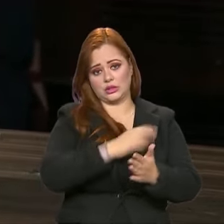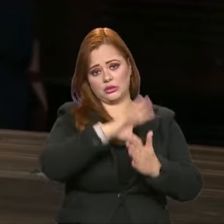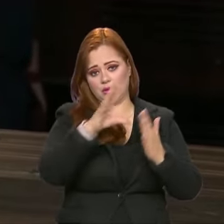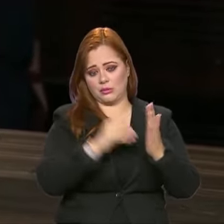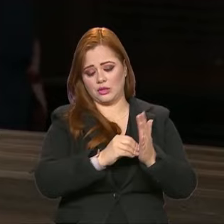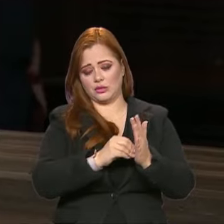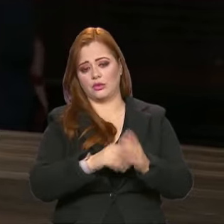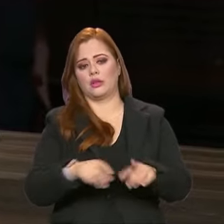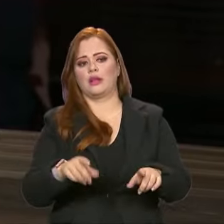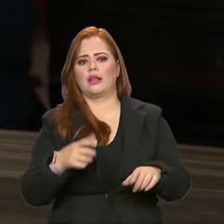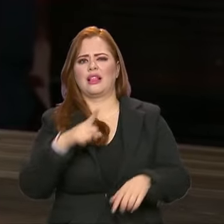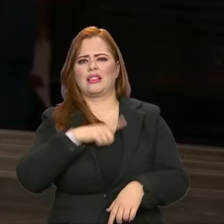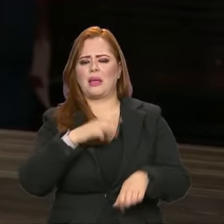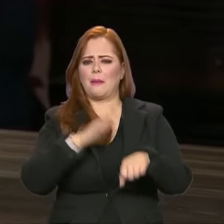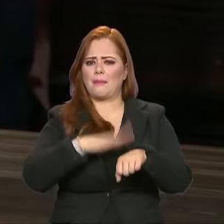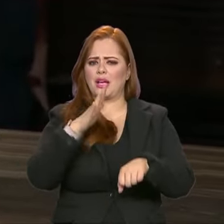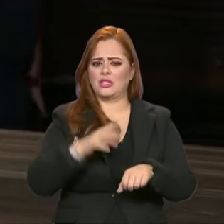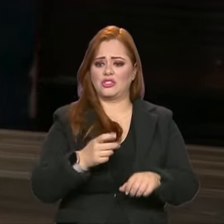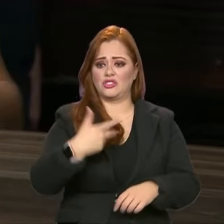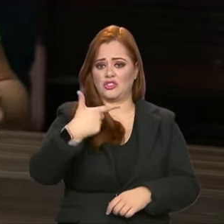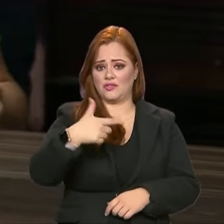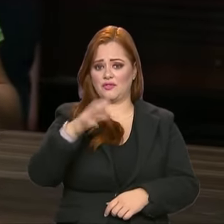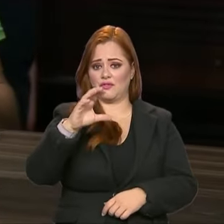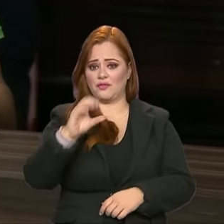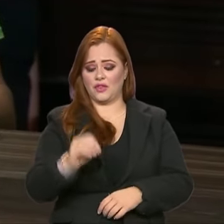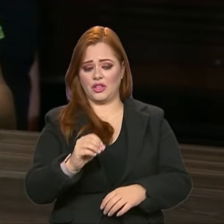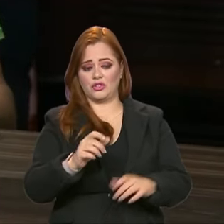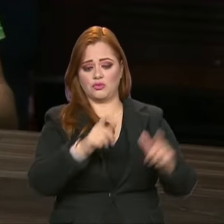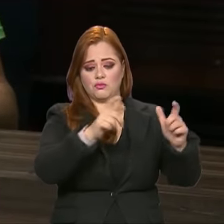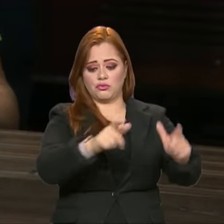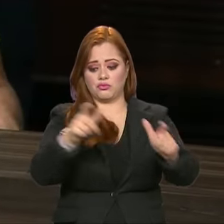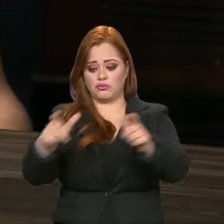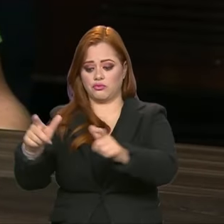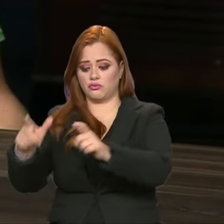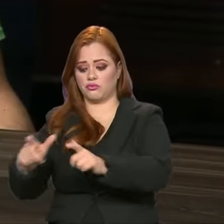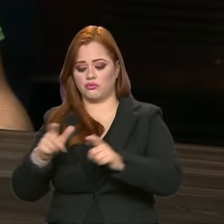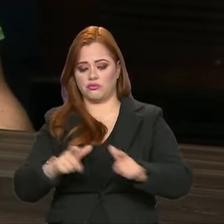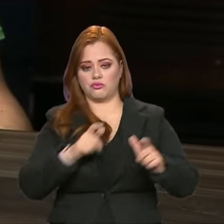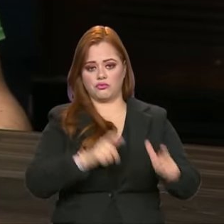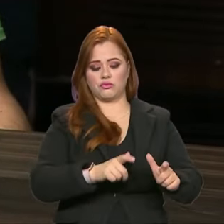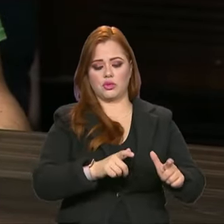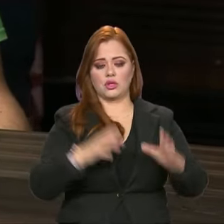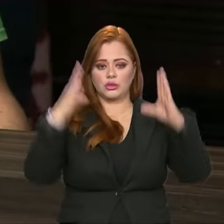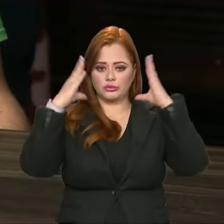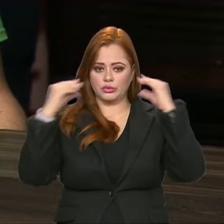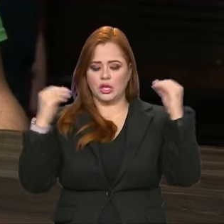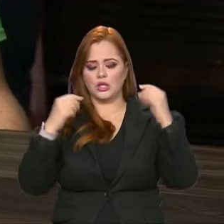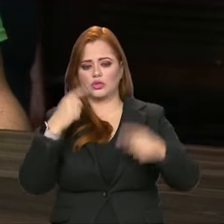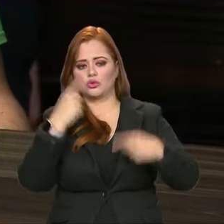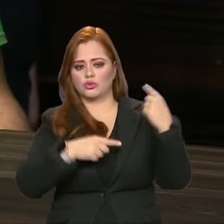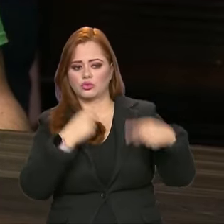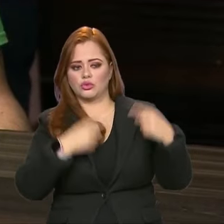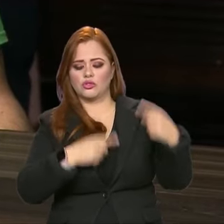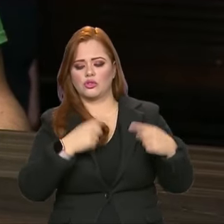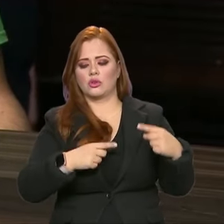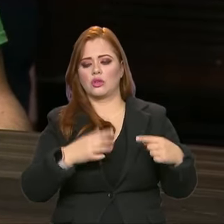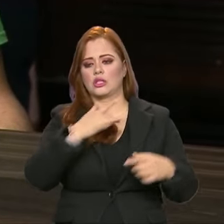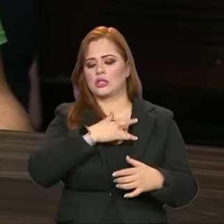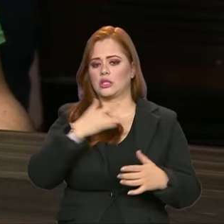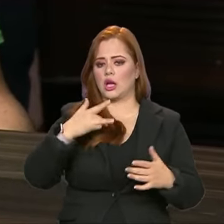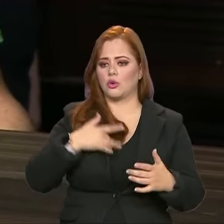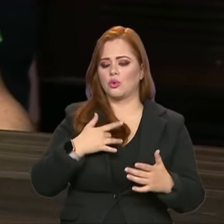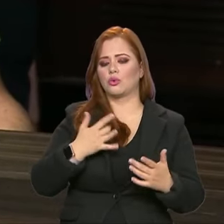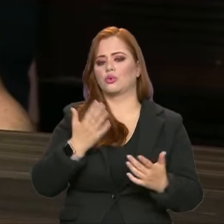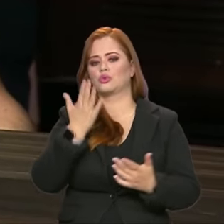de 20 organizações camponesas que compõem os trabalhos que discutiram saúde, soberania e segurança alimentar